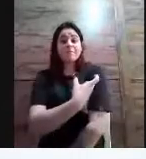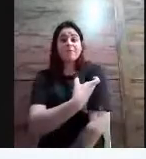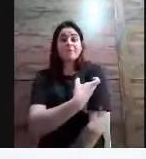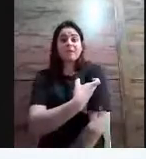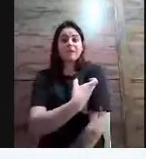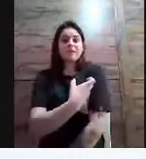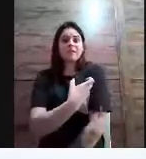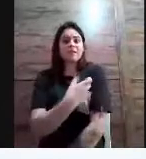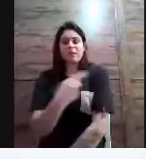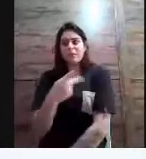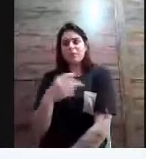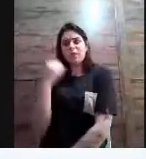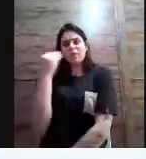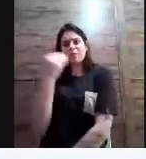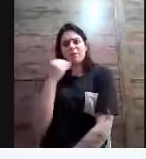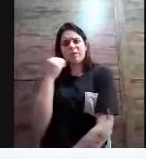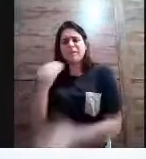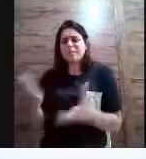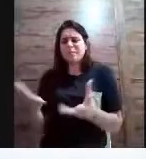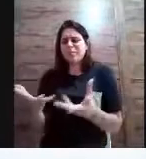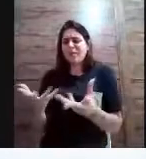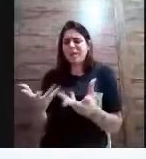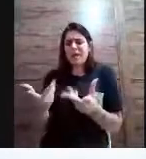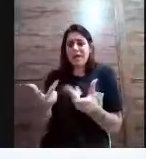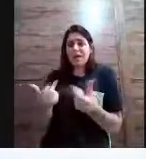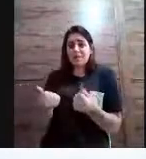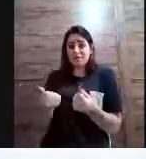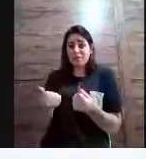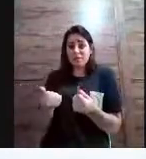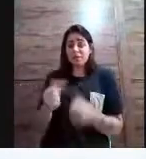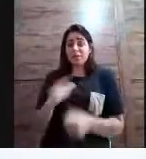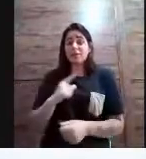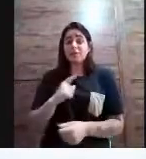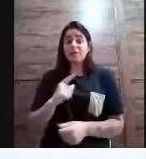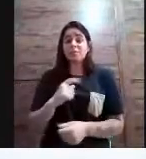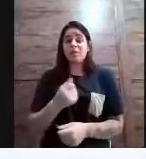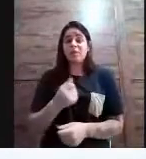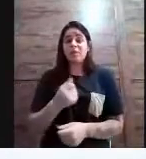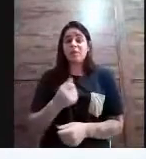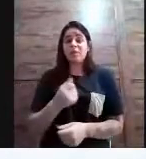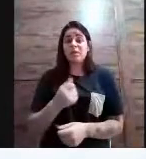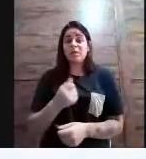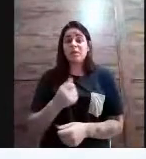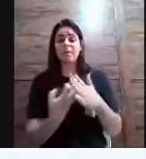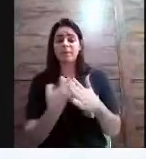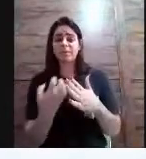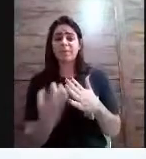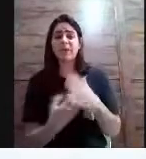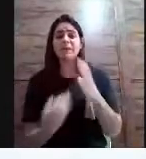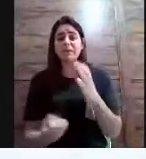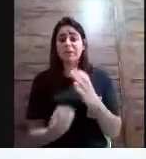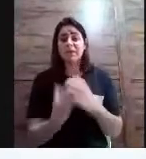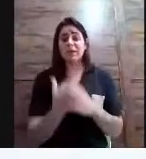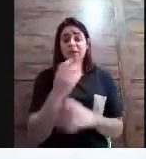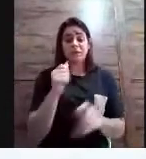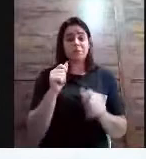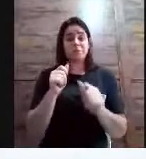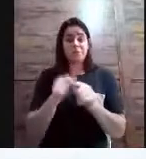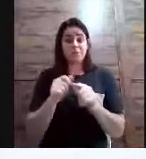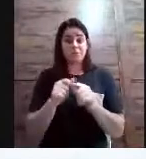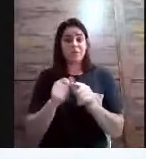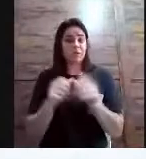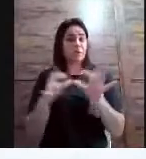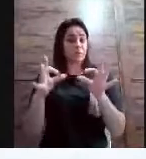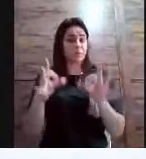a respeito. Nós temos alguns laboratórios, temos aqui o AstraZeneca, nós temos a Moderna,